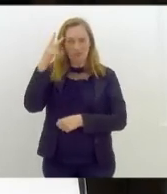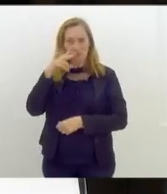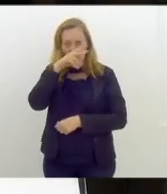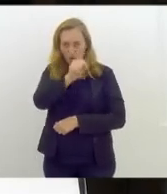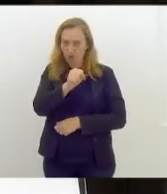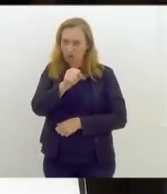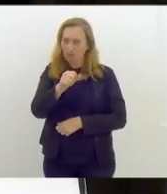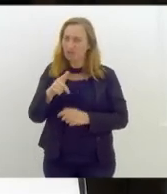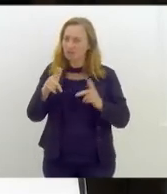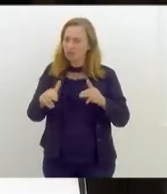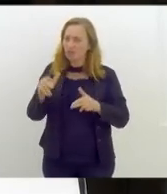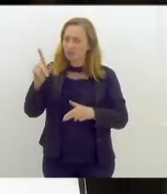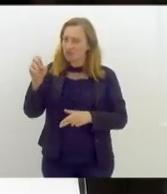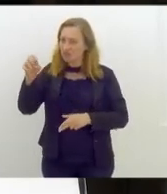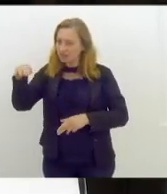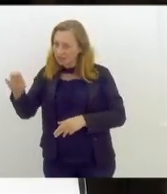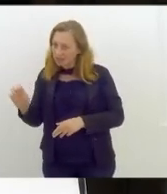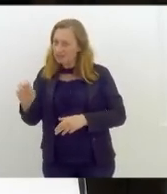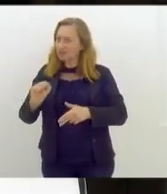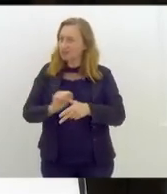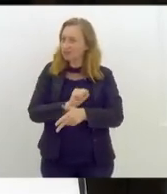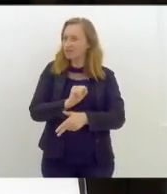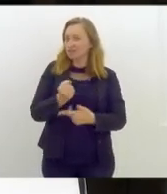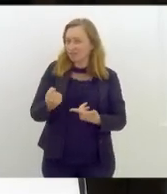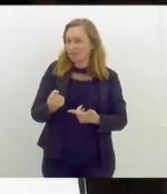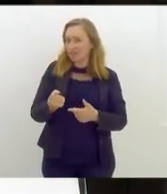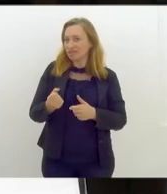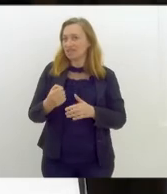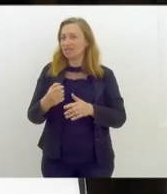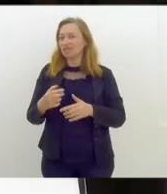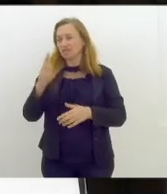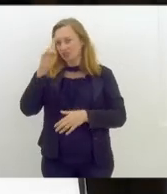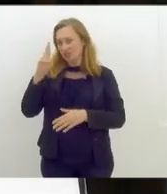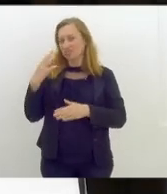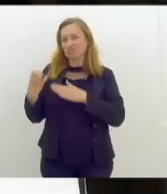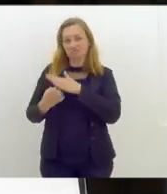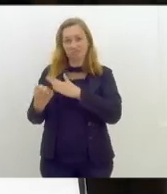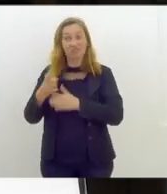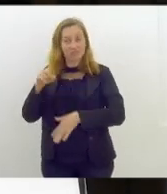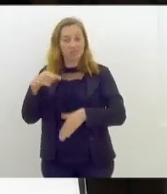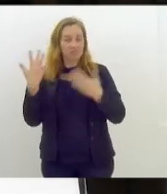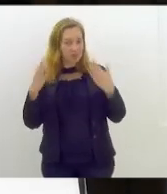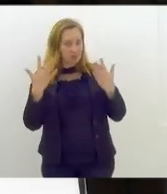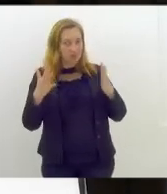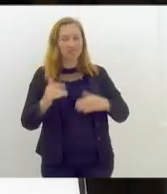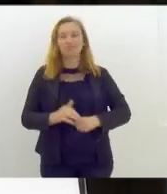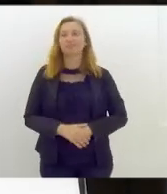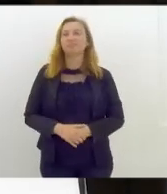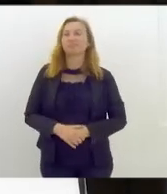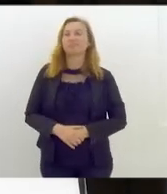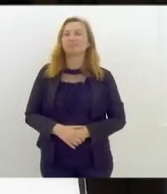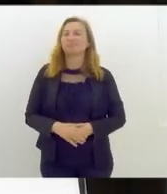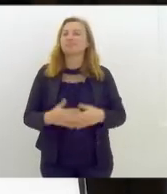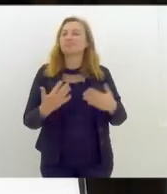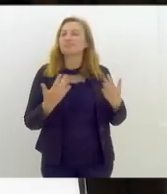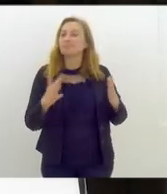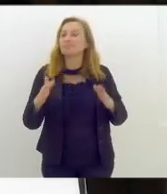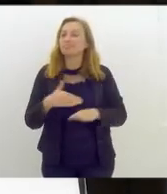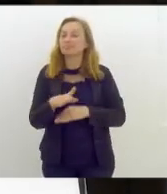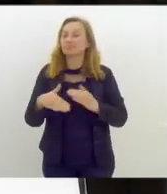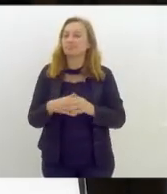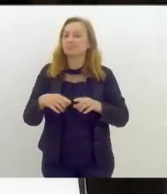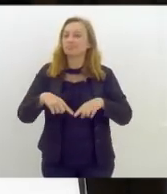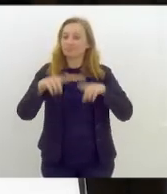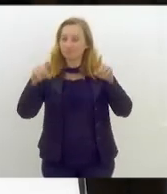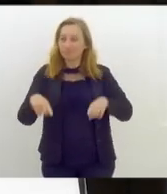Giane, executiva de grandes empresas. Parabéns, Jânio. Quero cumprimentar todos os servidores do